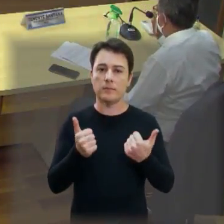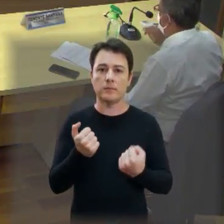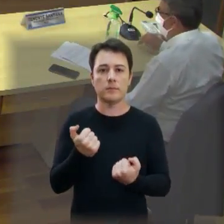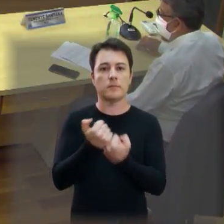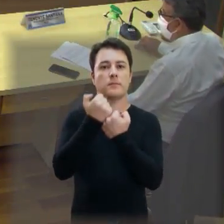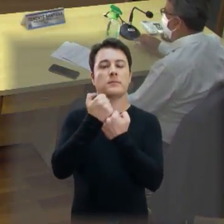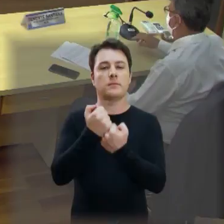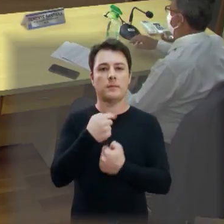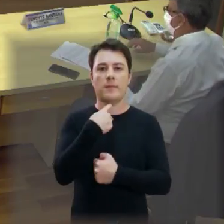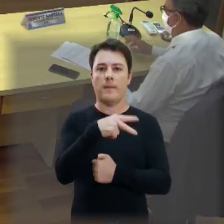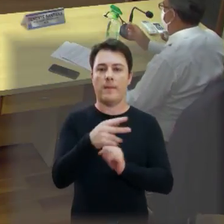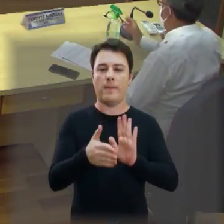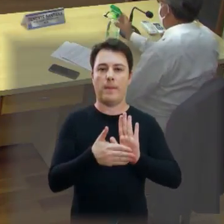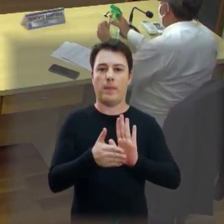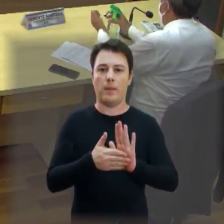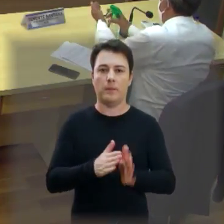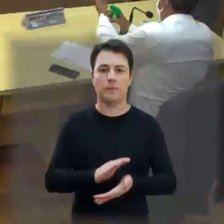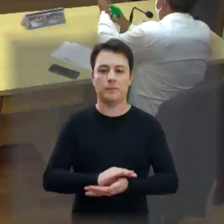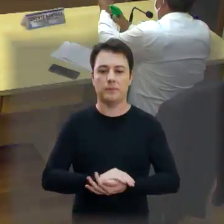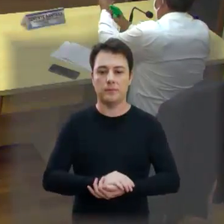essa importante propositura.